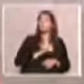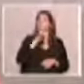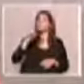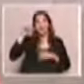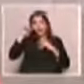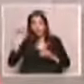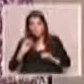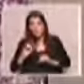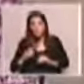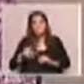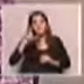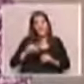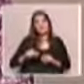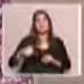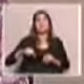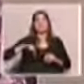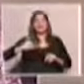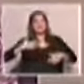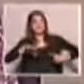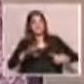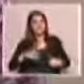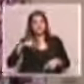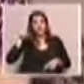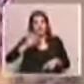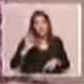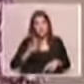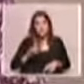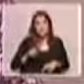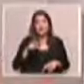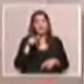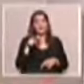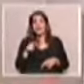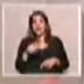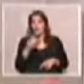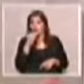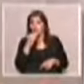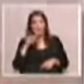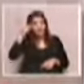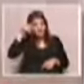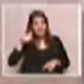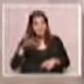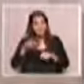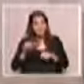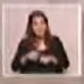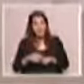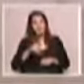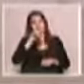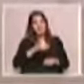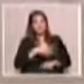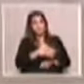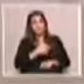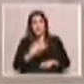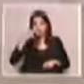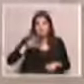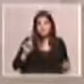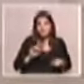tigres também não vão ao supermercado comprar leite. Exatamente. Não é? E os mais tigres não dão de mamar às ninhadas todas o resto da vida. Portanto, faz algum sentido que eles não.